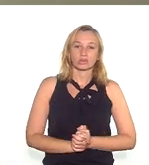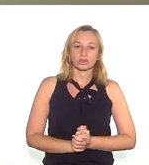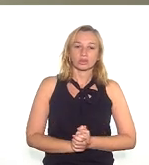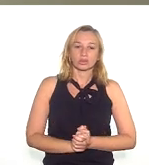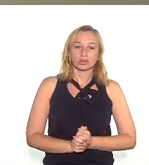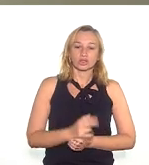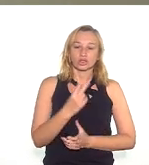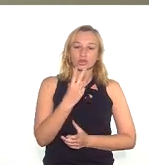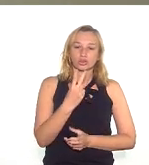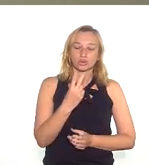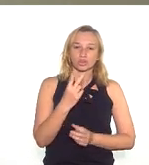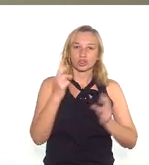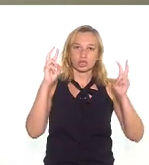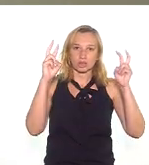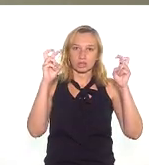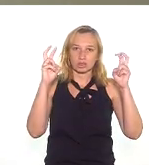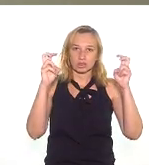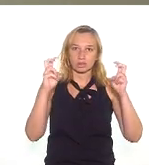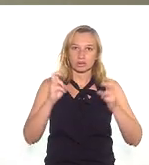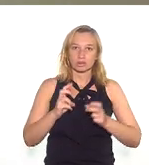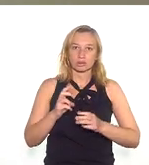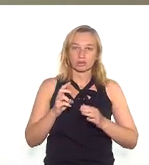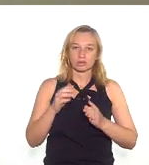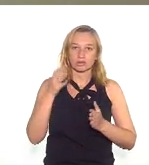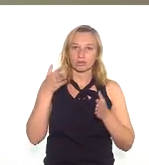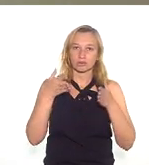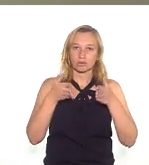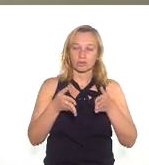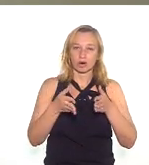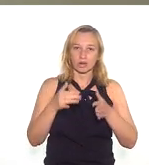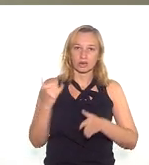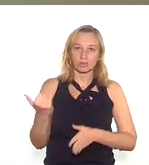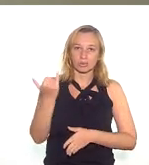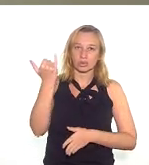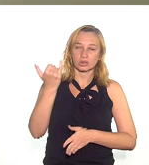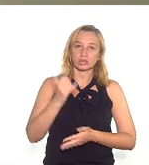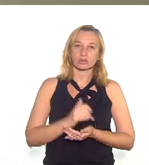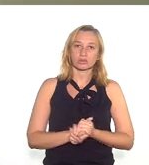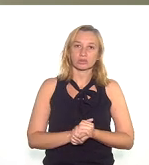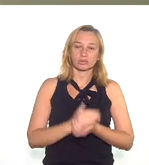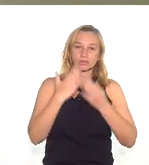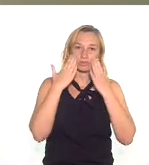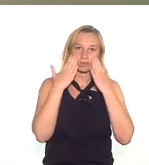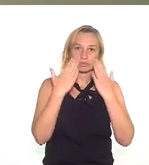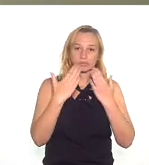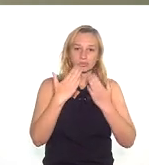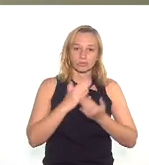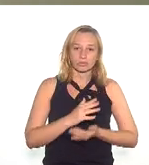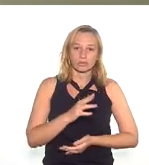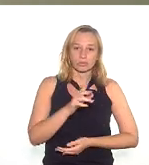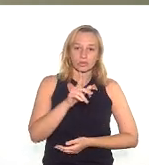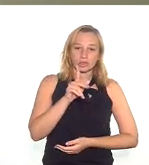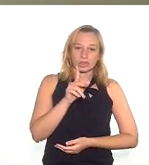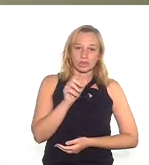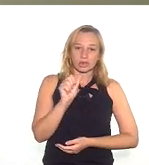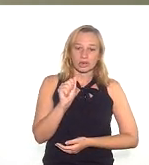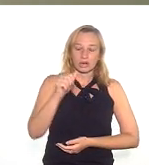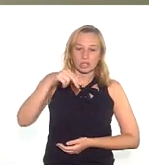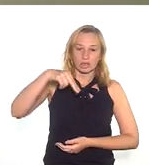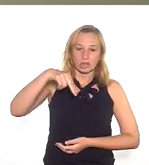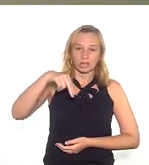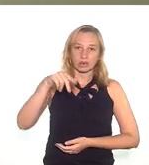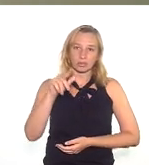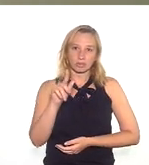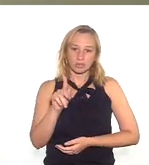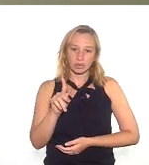com dois temas centrais. A apresentação pela ANP,